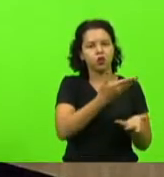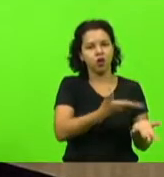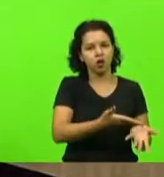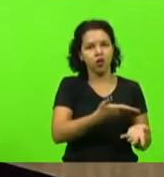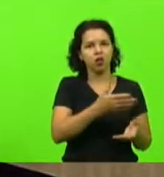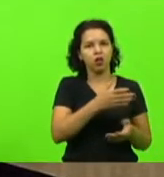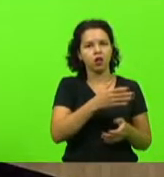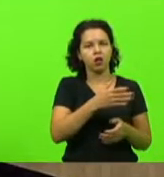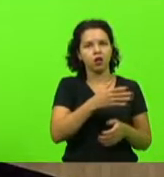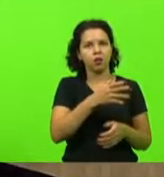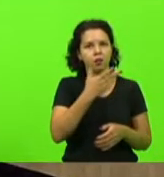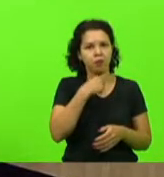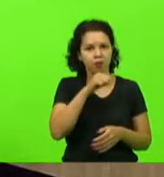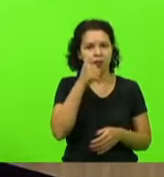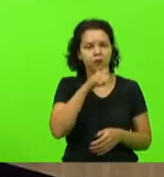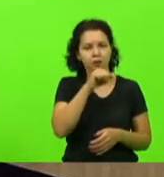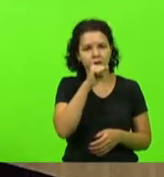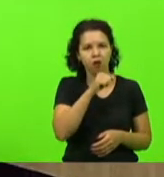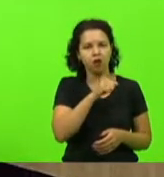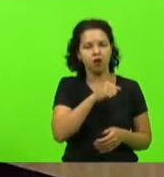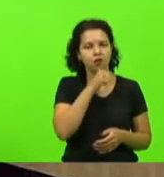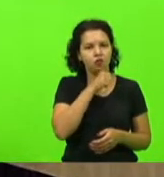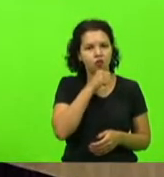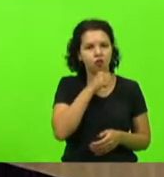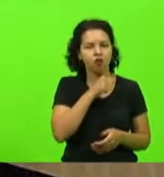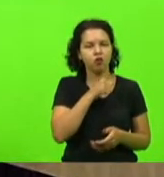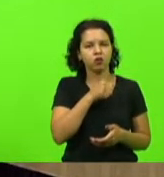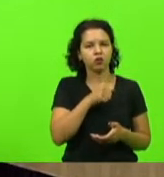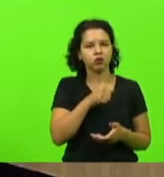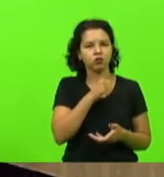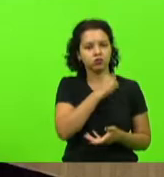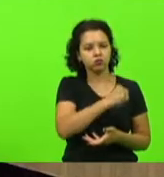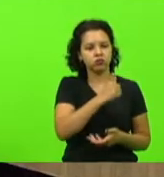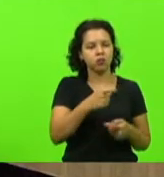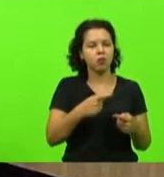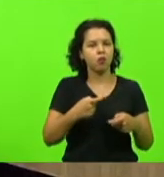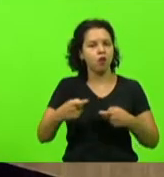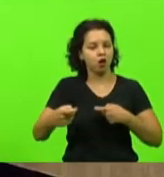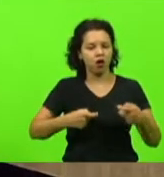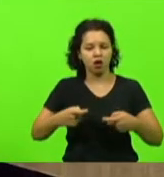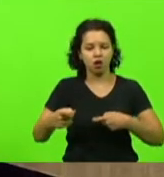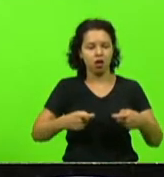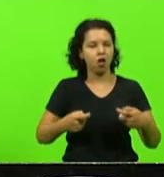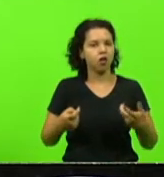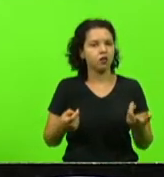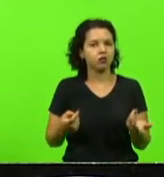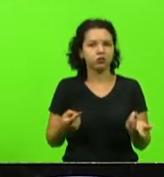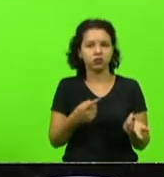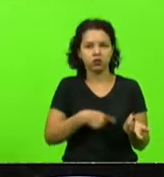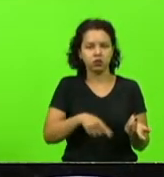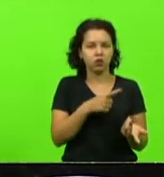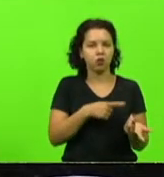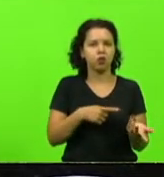avós, órfãos, hoje por uma guerra descabida, uma guerra que a gente não tem mais o que